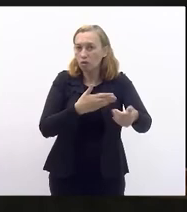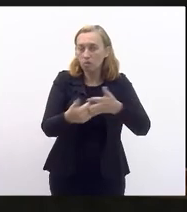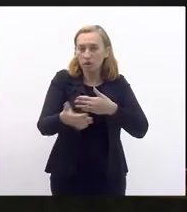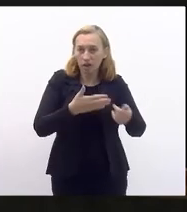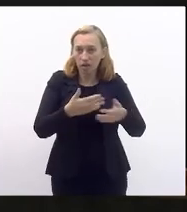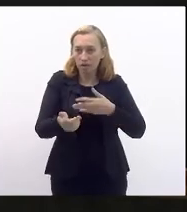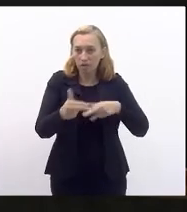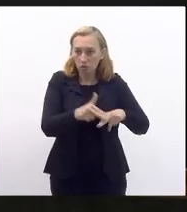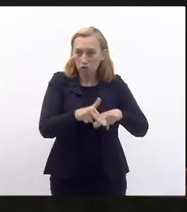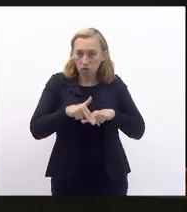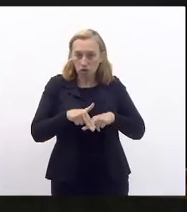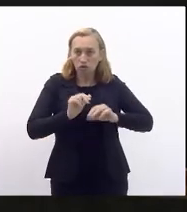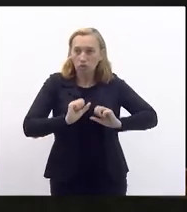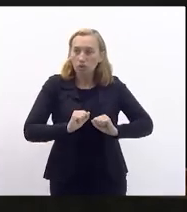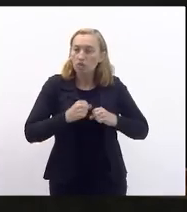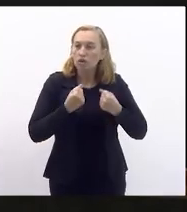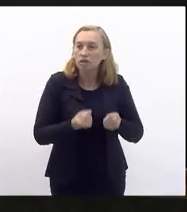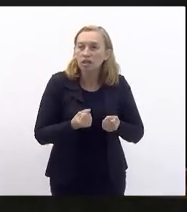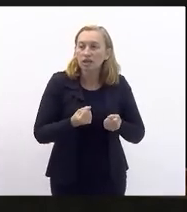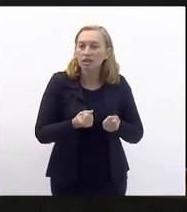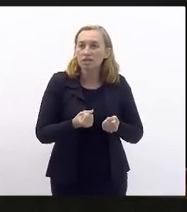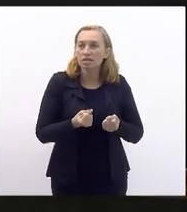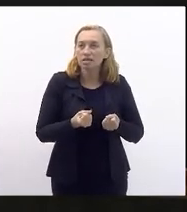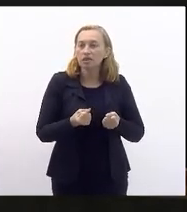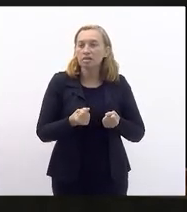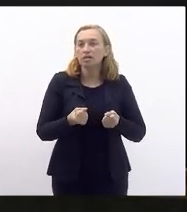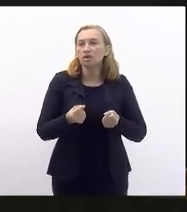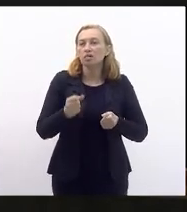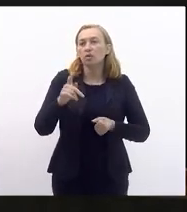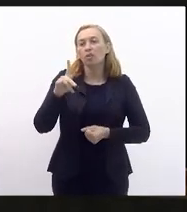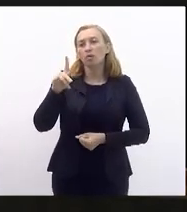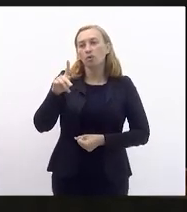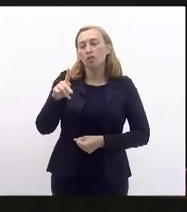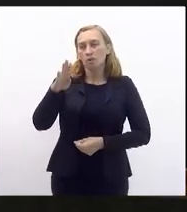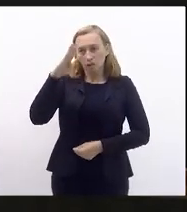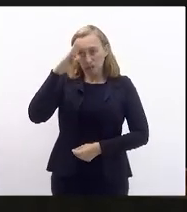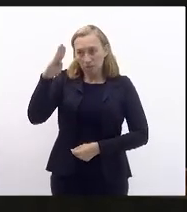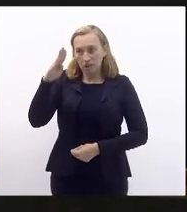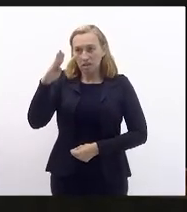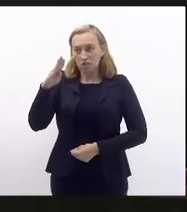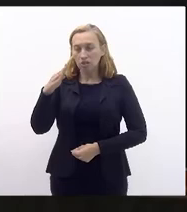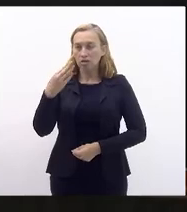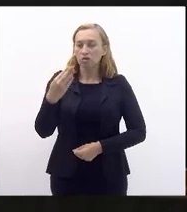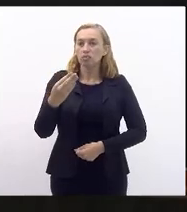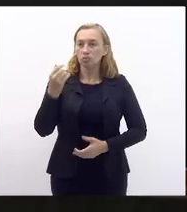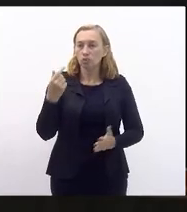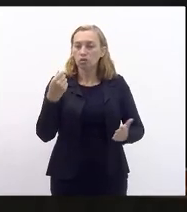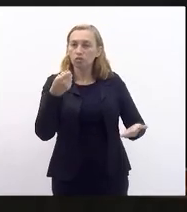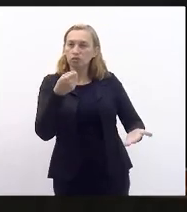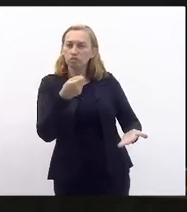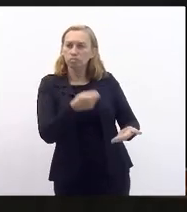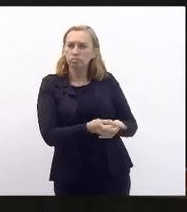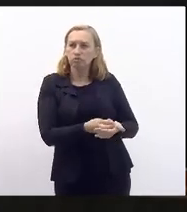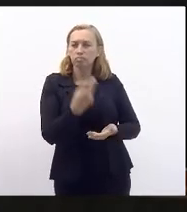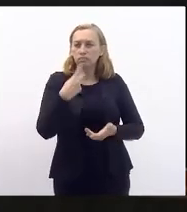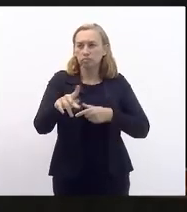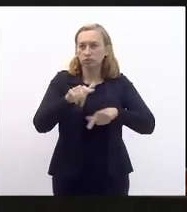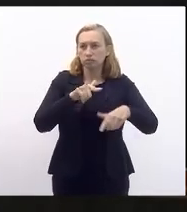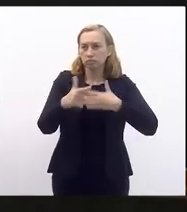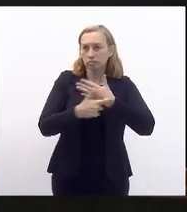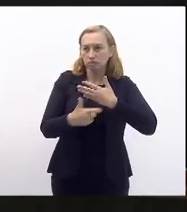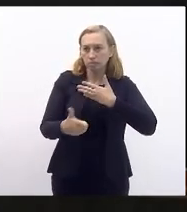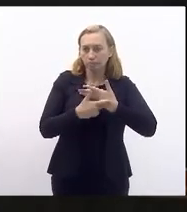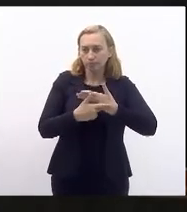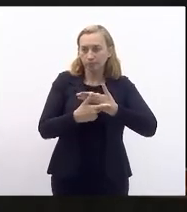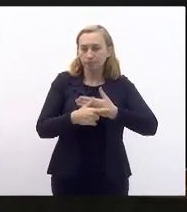condições fortalecendo a imagem do exército e cumprindo as suas missões a efetiva